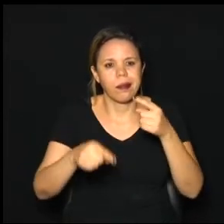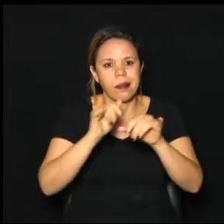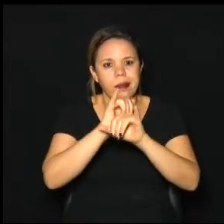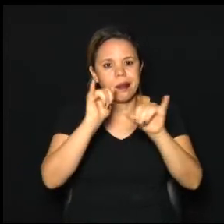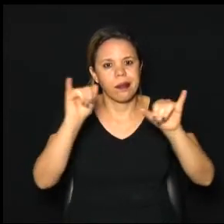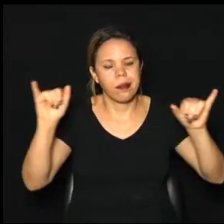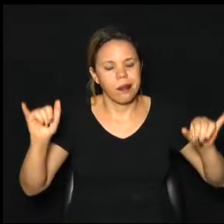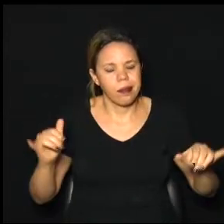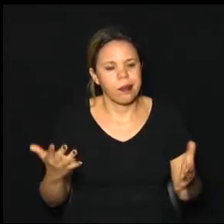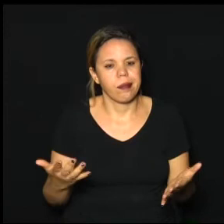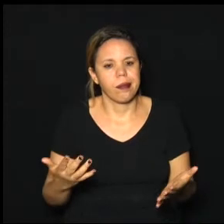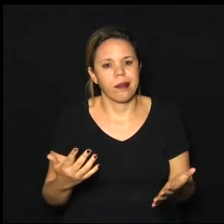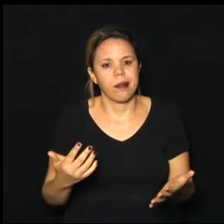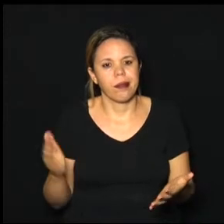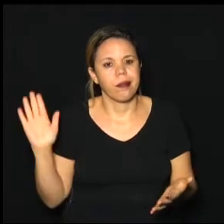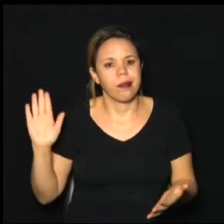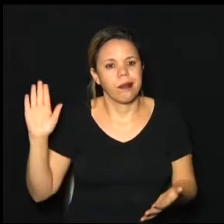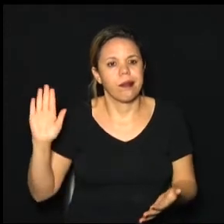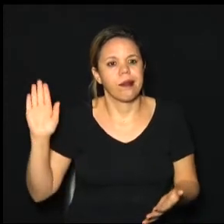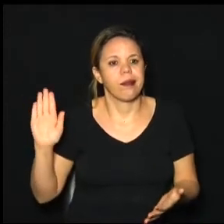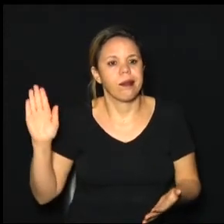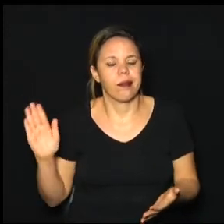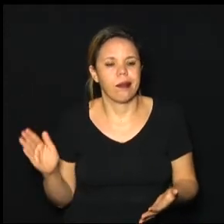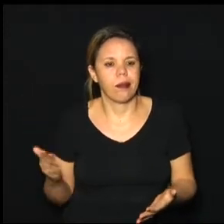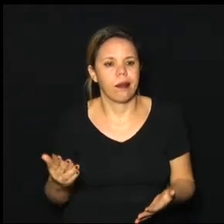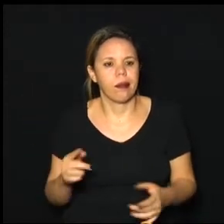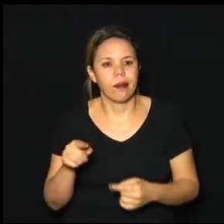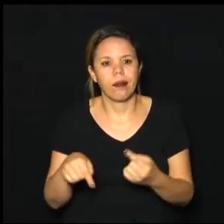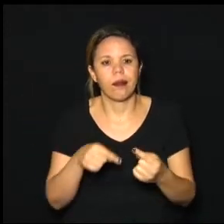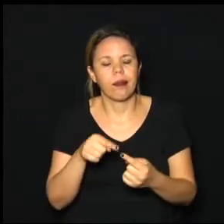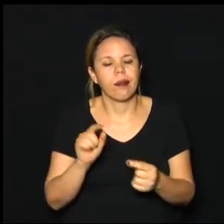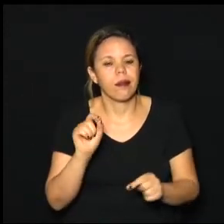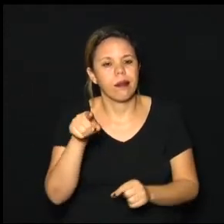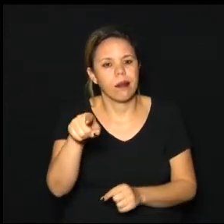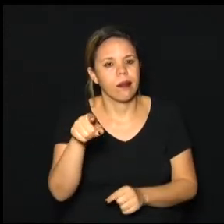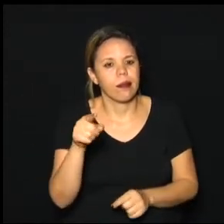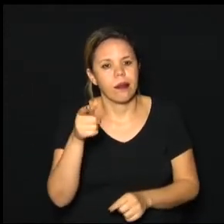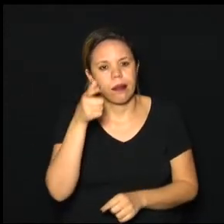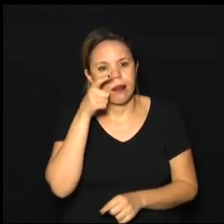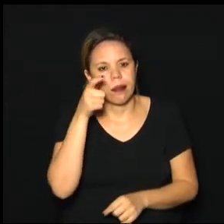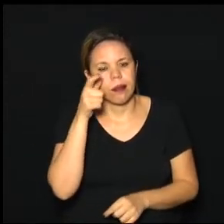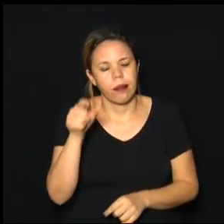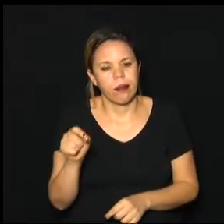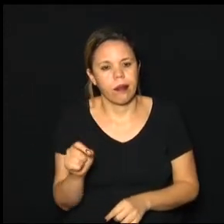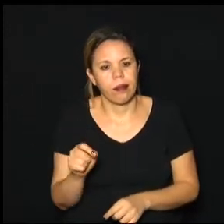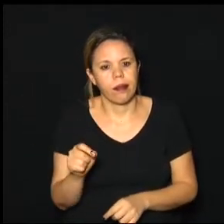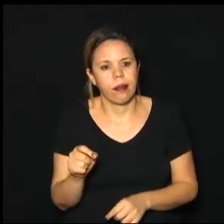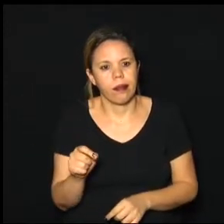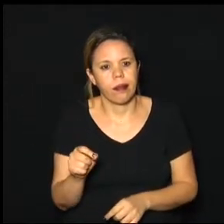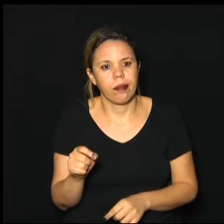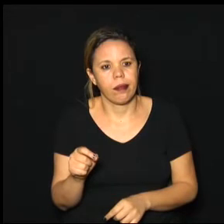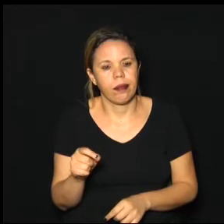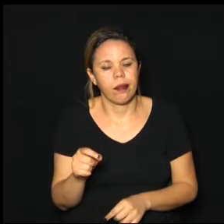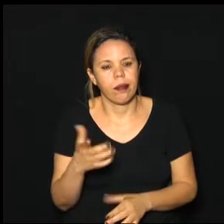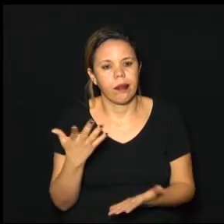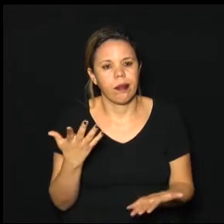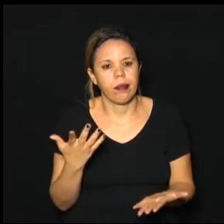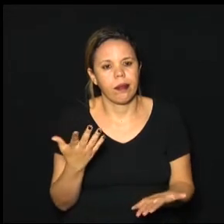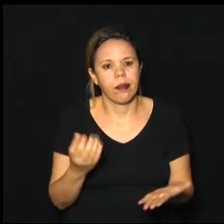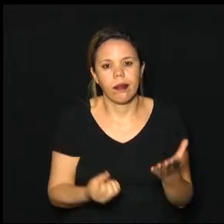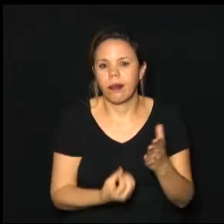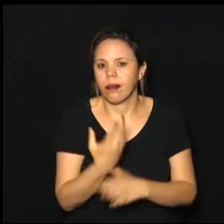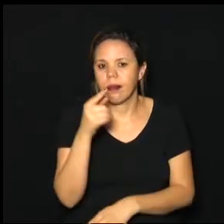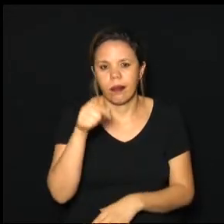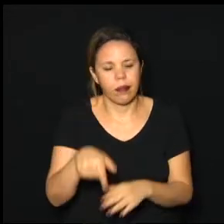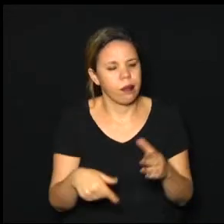propagandas eleitorais, com o objetivo de que você que está nos ouvindo não incorra nesses erros e não